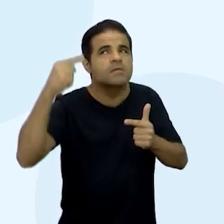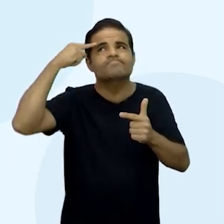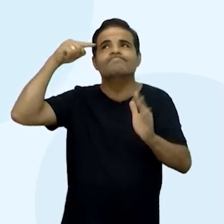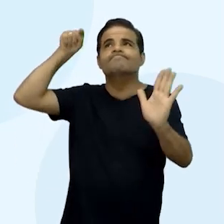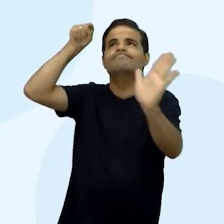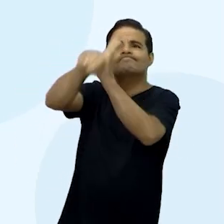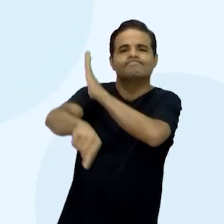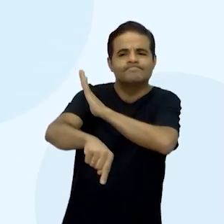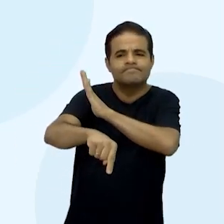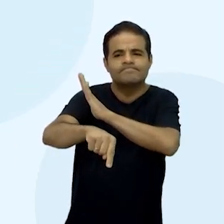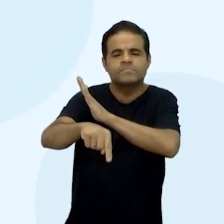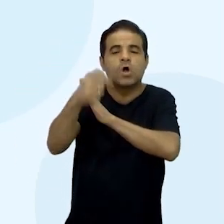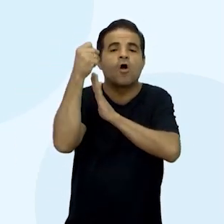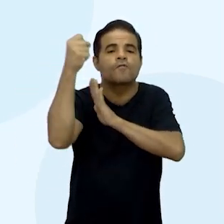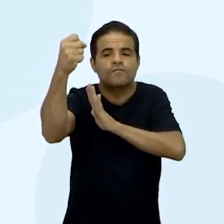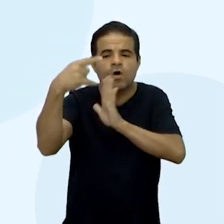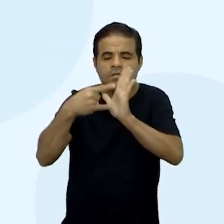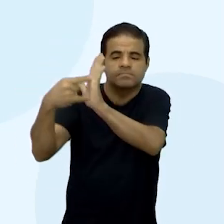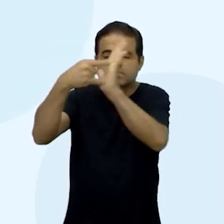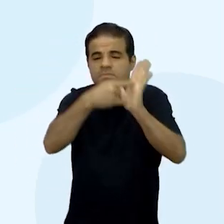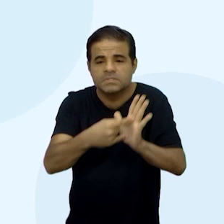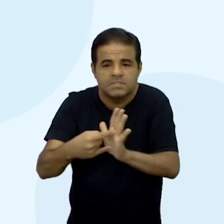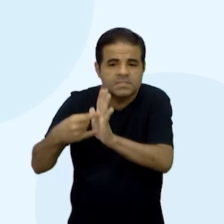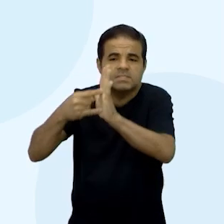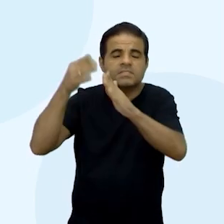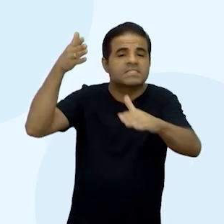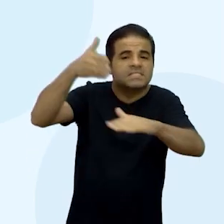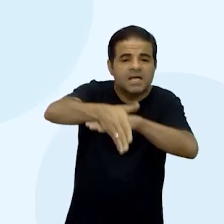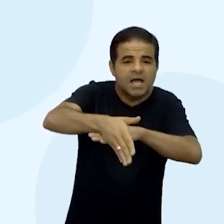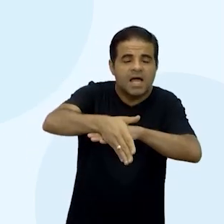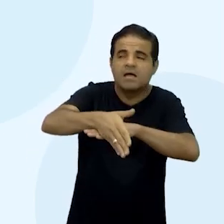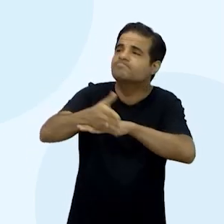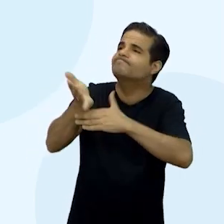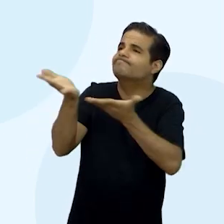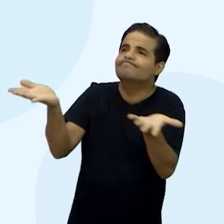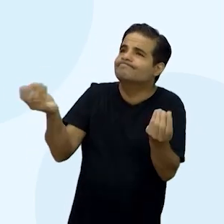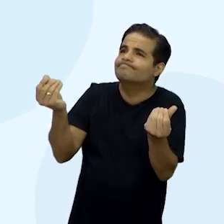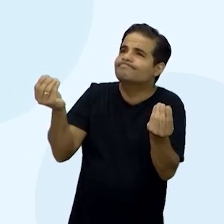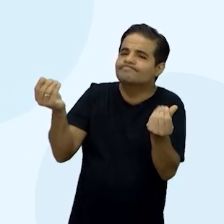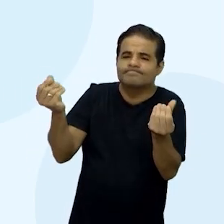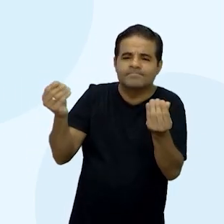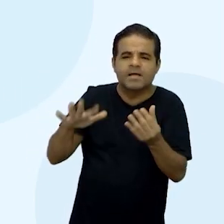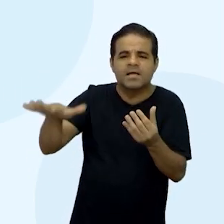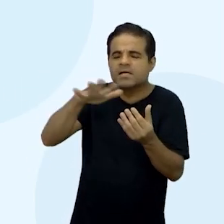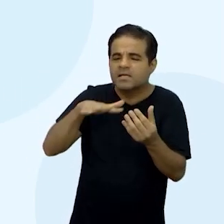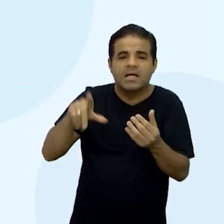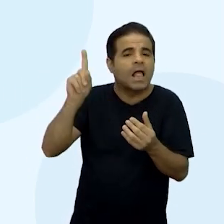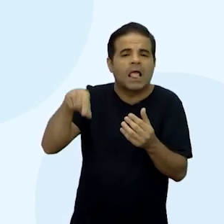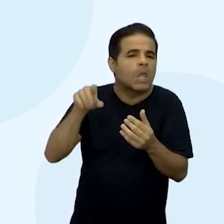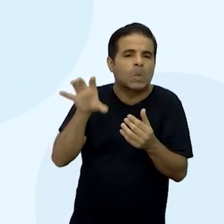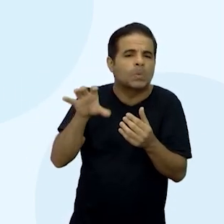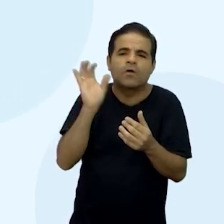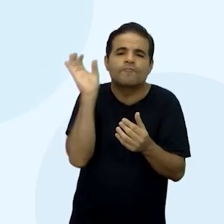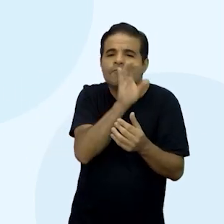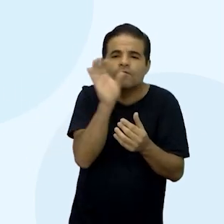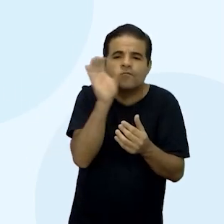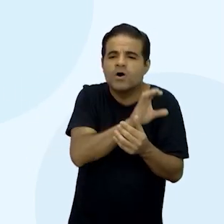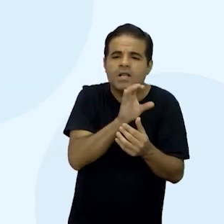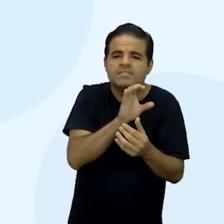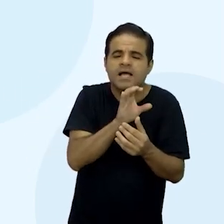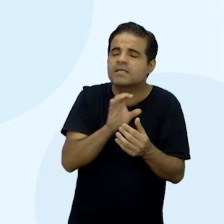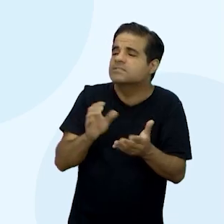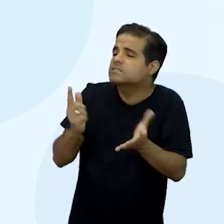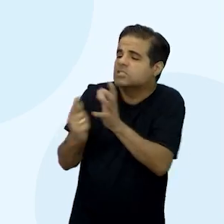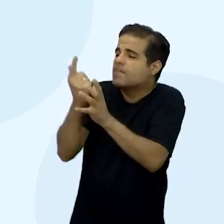ó, qual que é a força magnética que atua sobre a carga, supondo que a for lançada com essa velocidade?